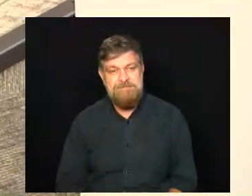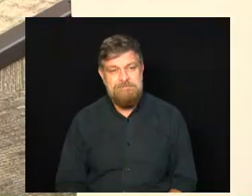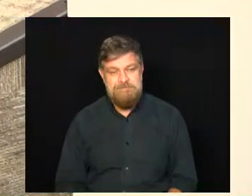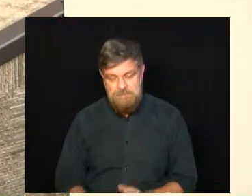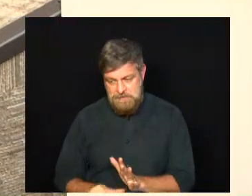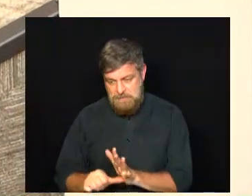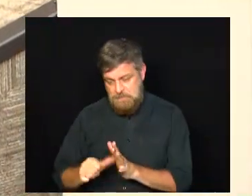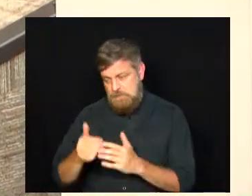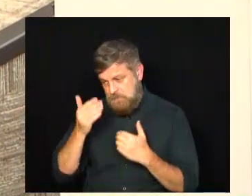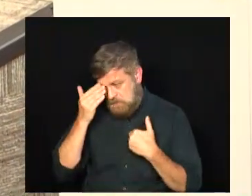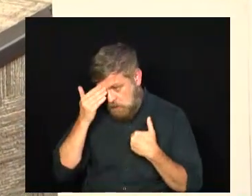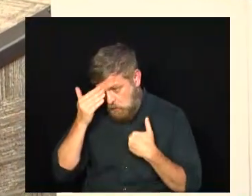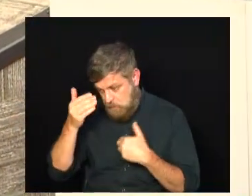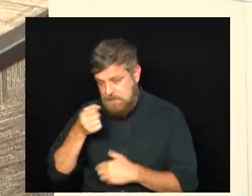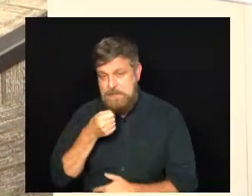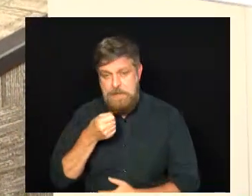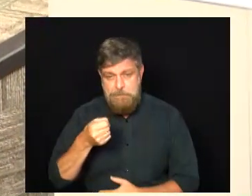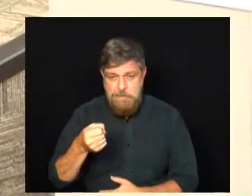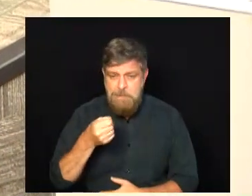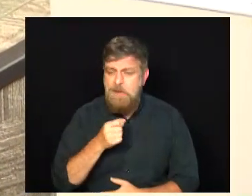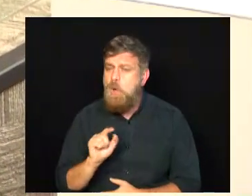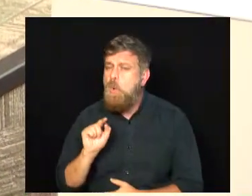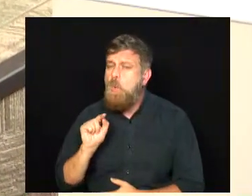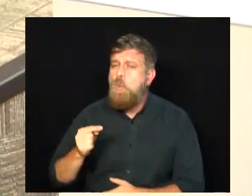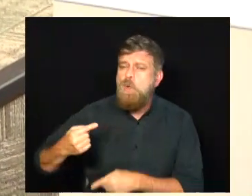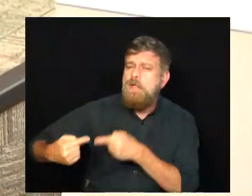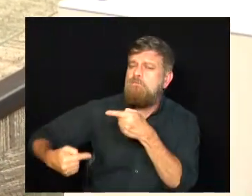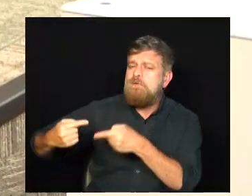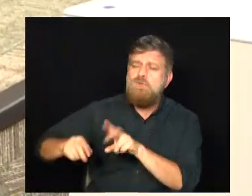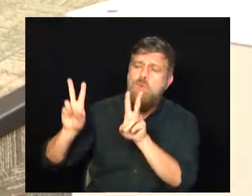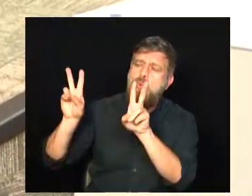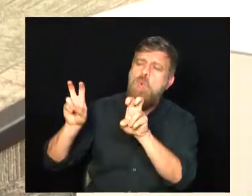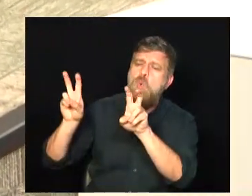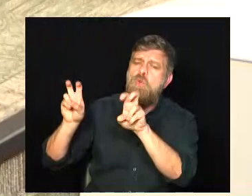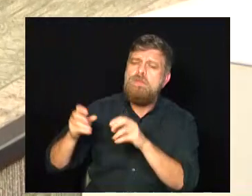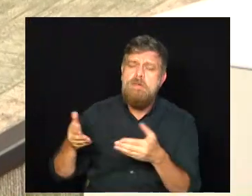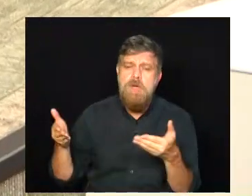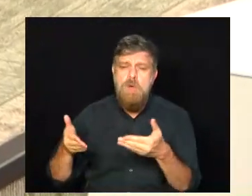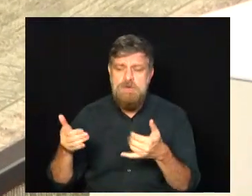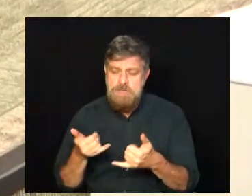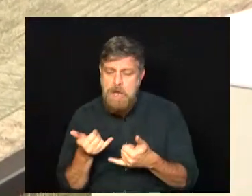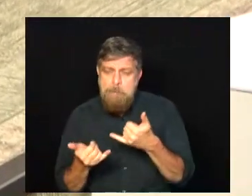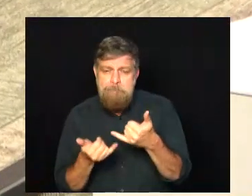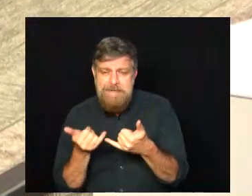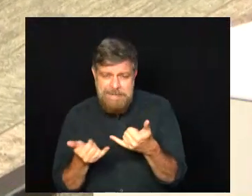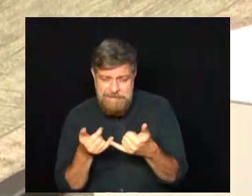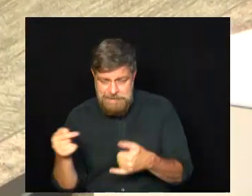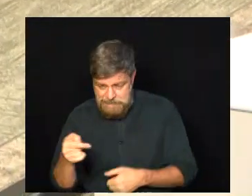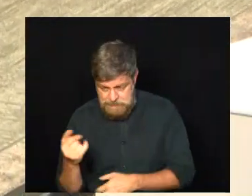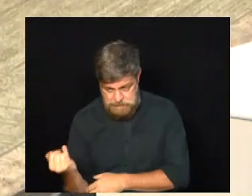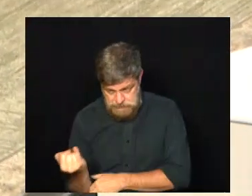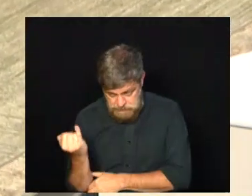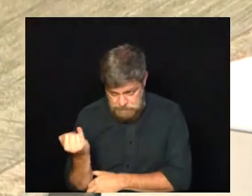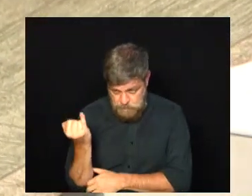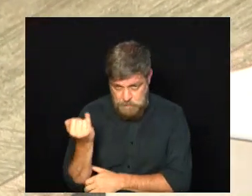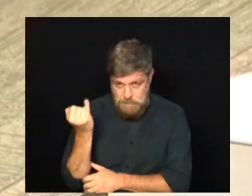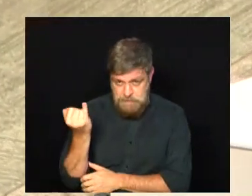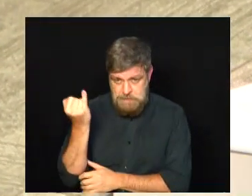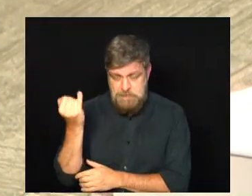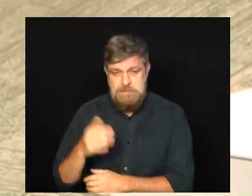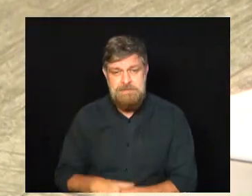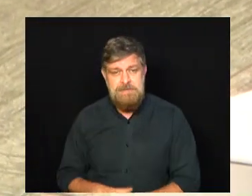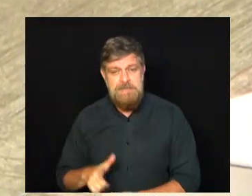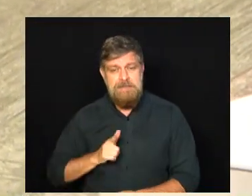primeiramente, obrigada pela entrevista. O que foi discutido hoje, né? A gente fala do brincar, da importância de